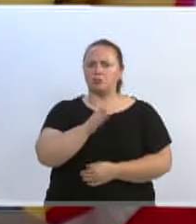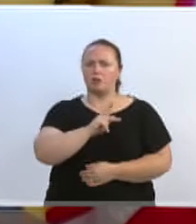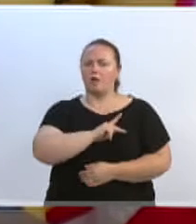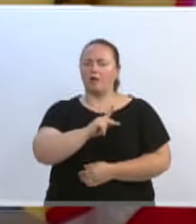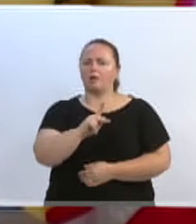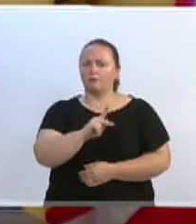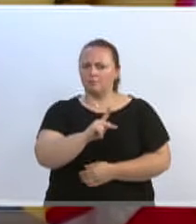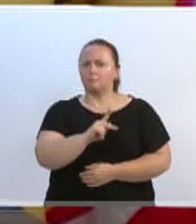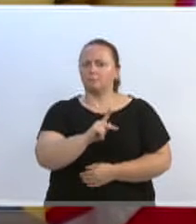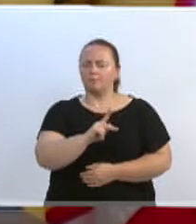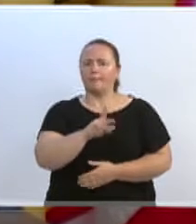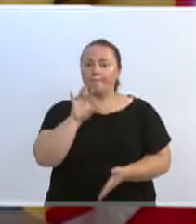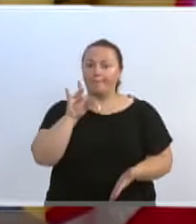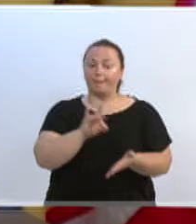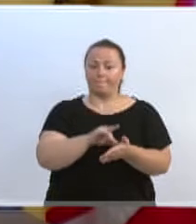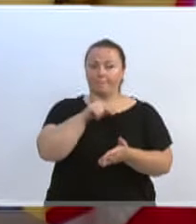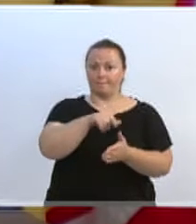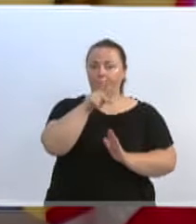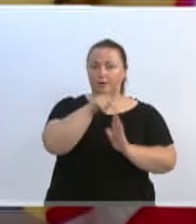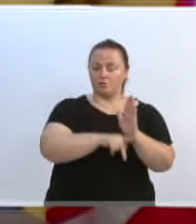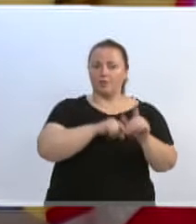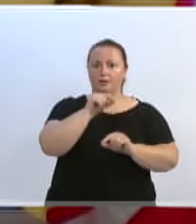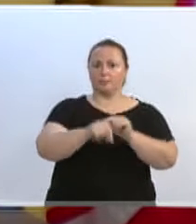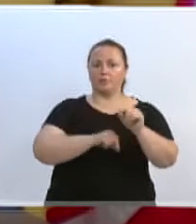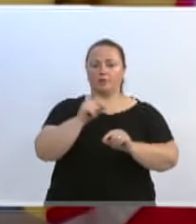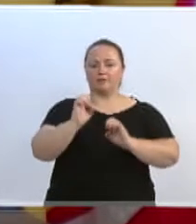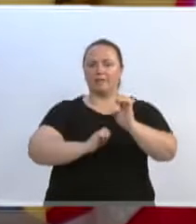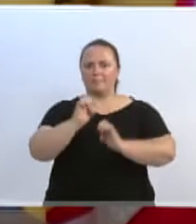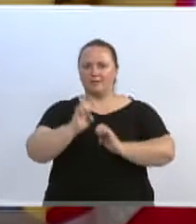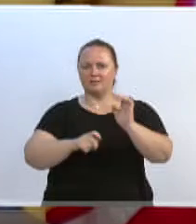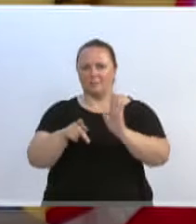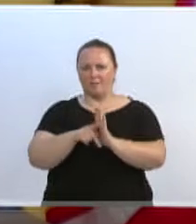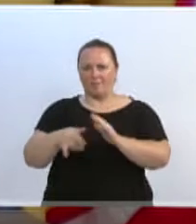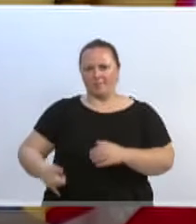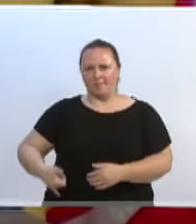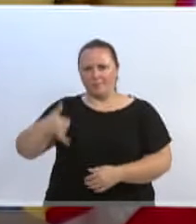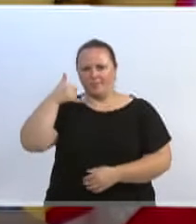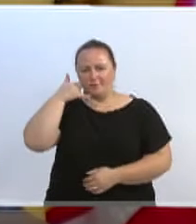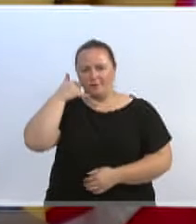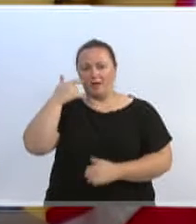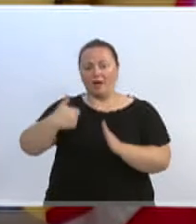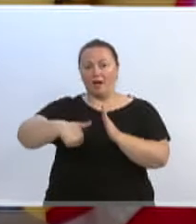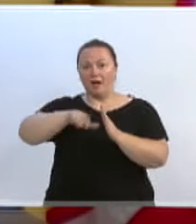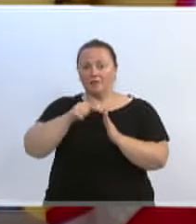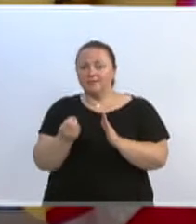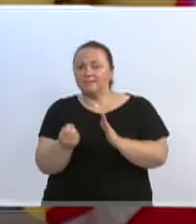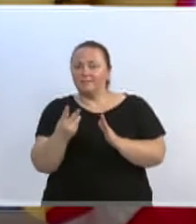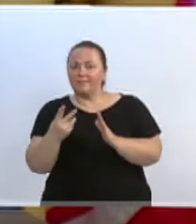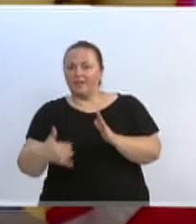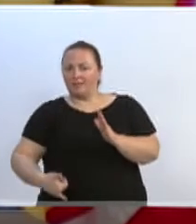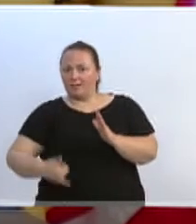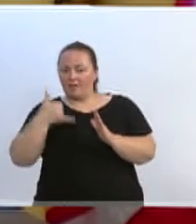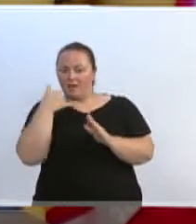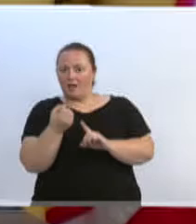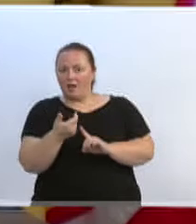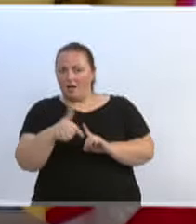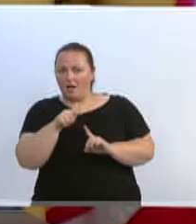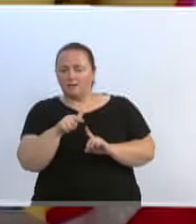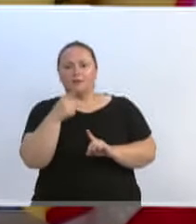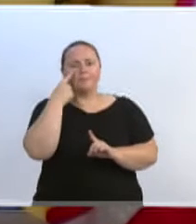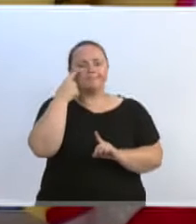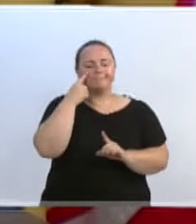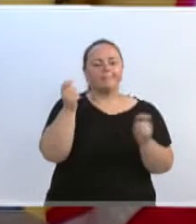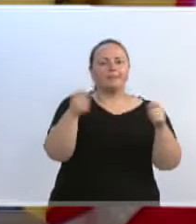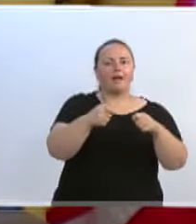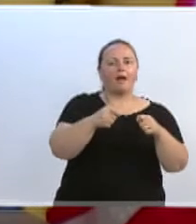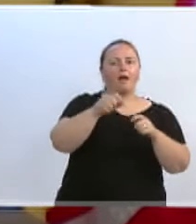que é um projeto que estabelece as empresas de telefonia verificarem a área de cobertura antes de efetuar a venda de um plano